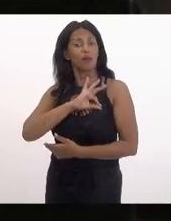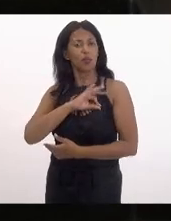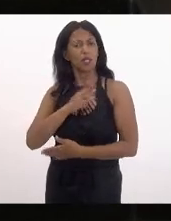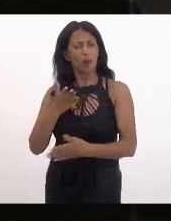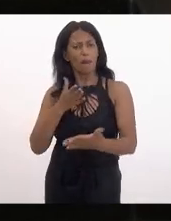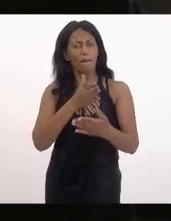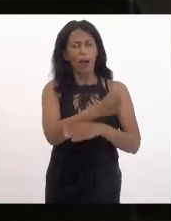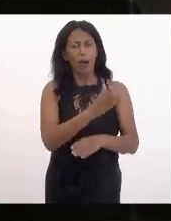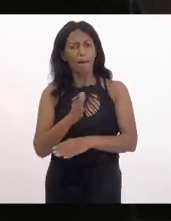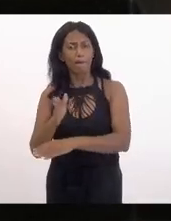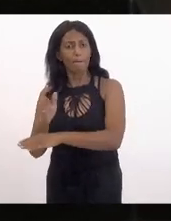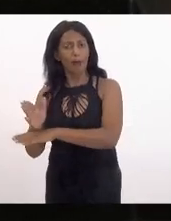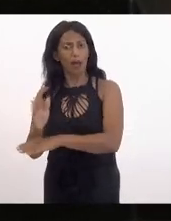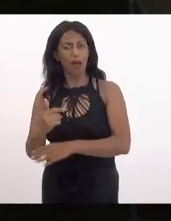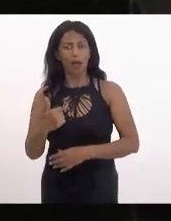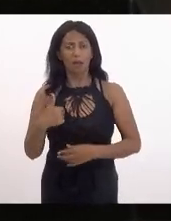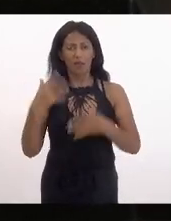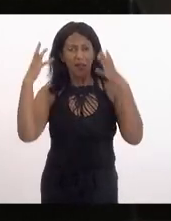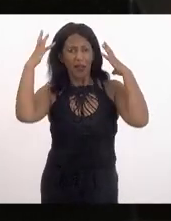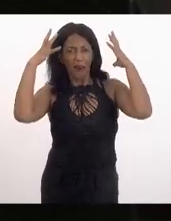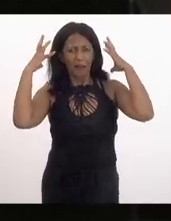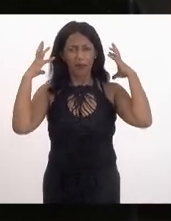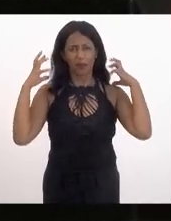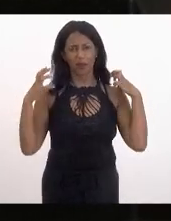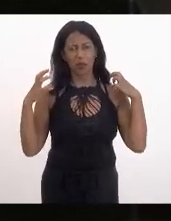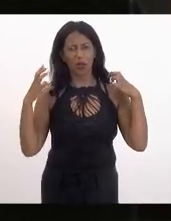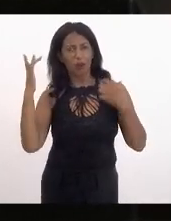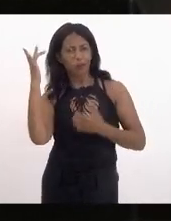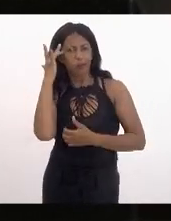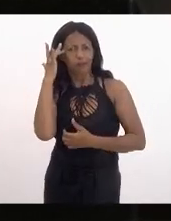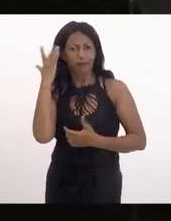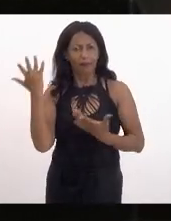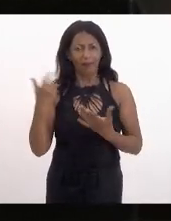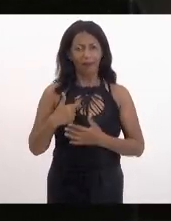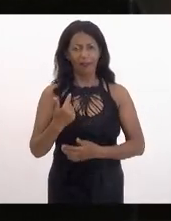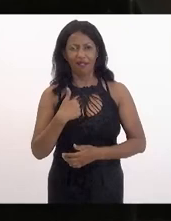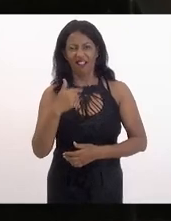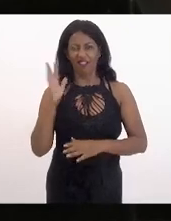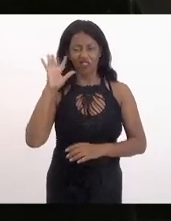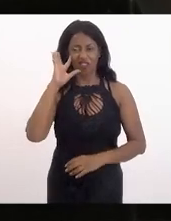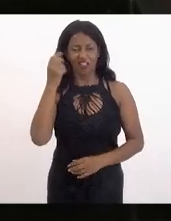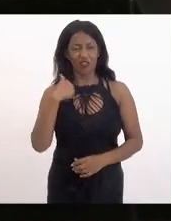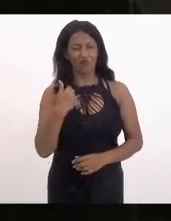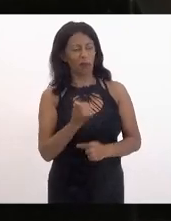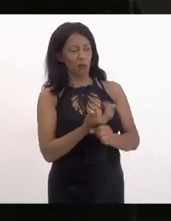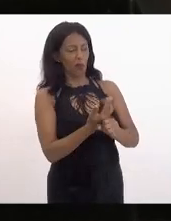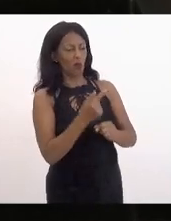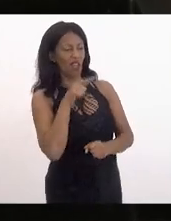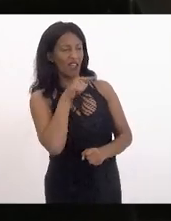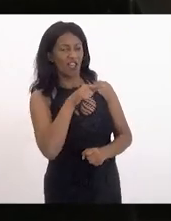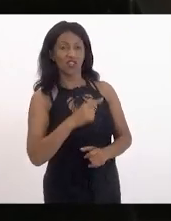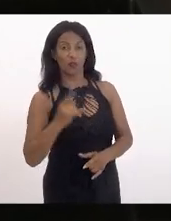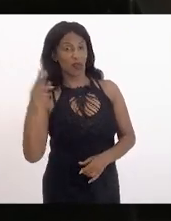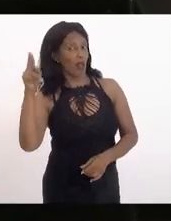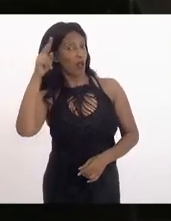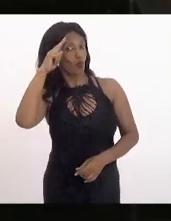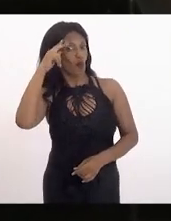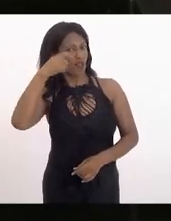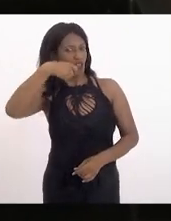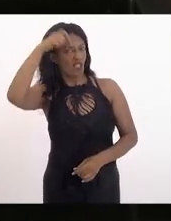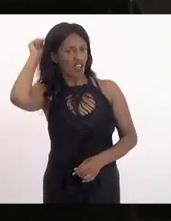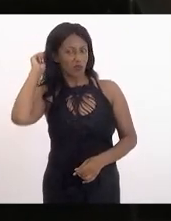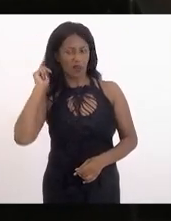duas mas quando eu era cabeludinho É Playboy né pois já tá resolvido roupa Wesley porque lá no quartel tem que